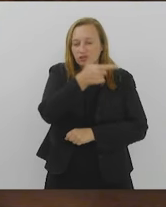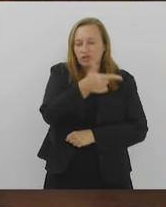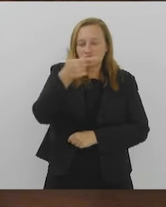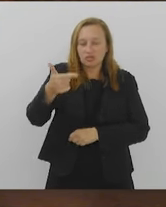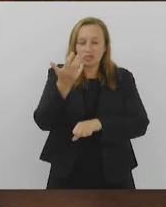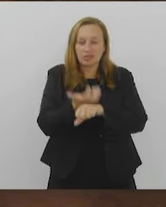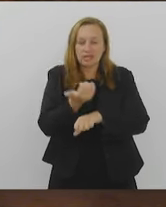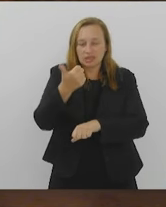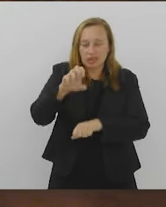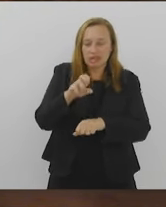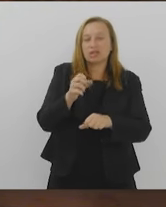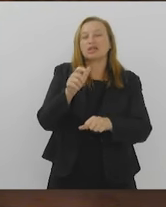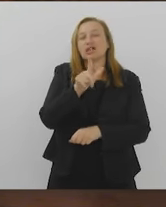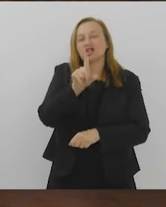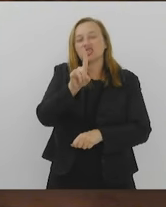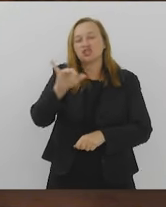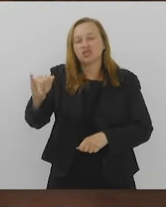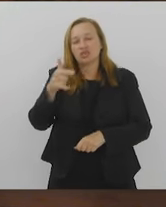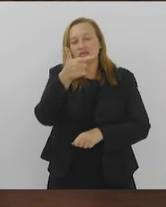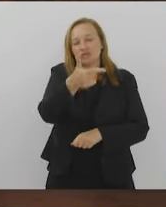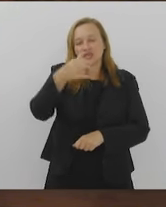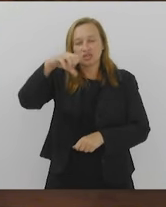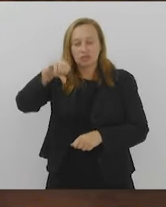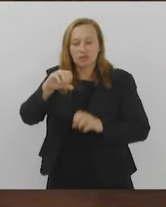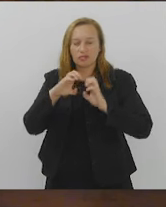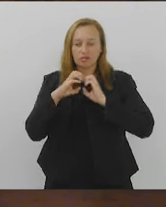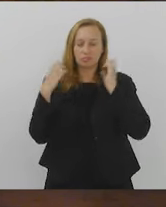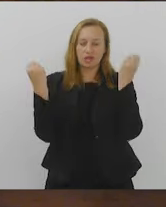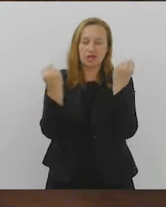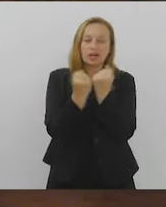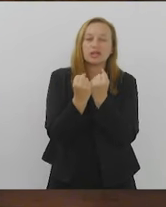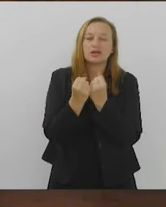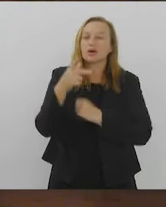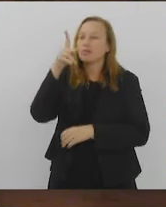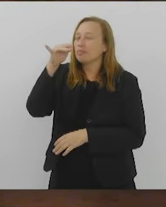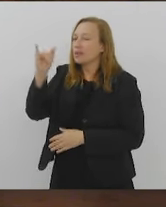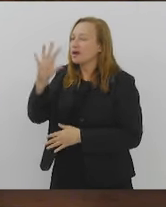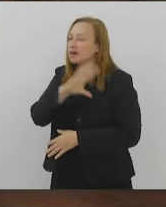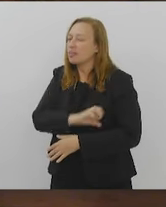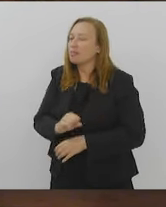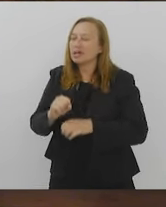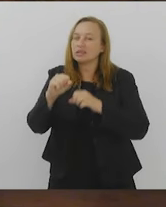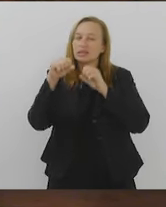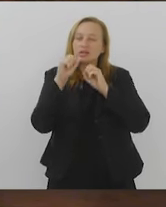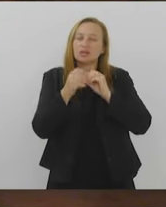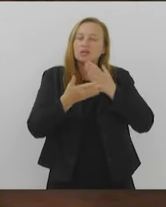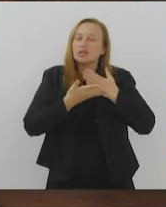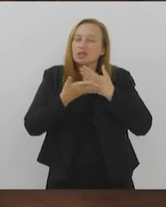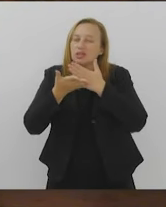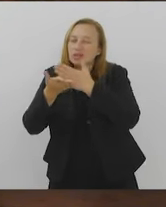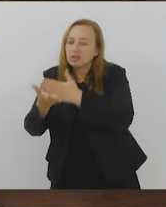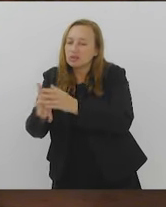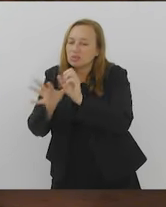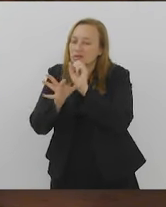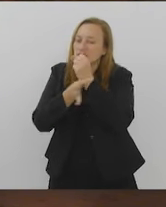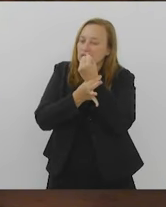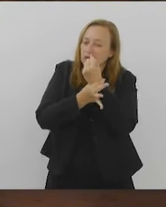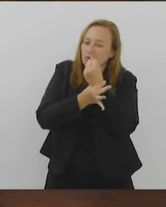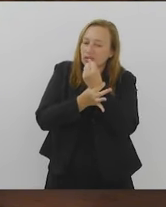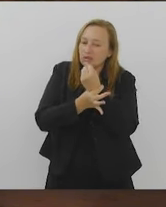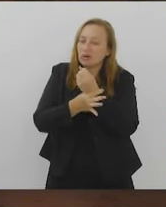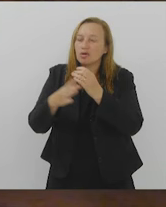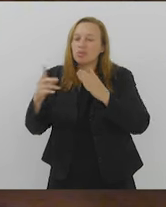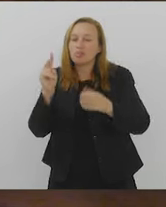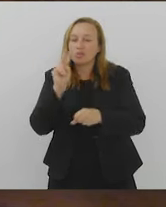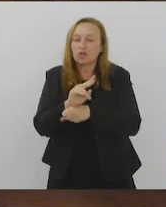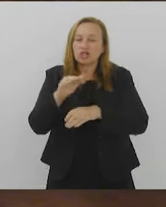15 e dia 29 no Maracanãzinho. Pai amado, nos leve em paz e segurança, nos livra de todo